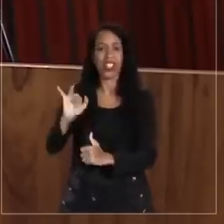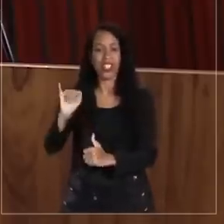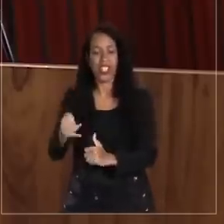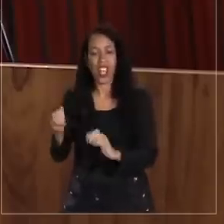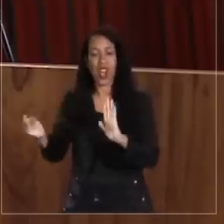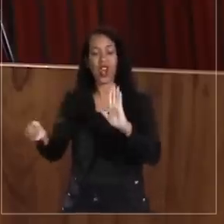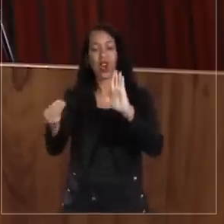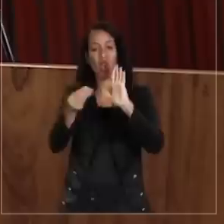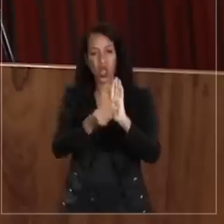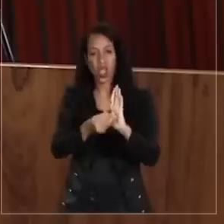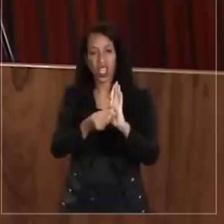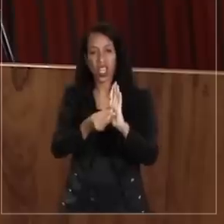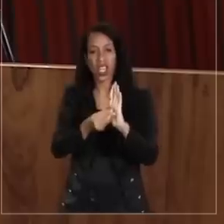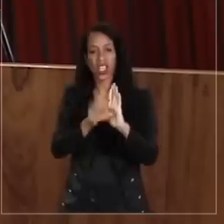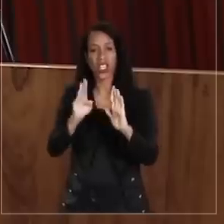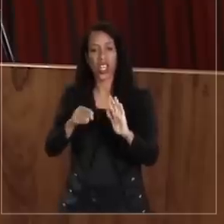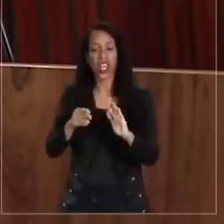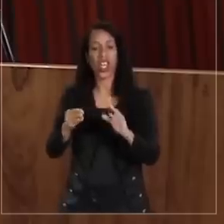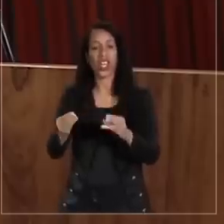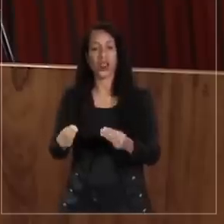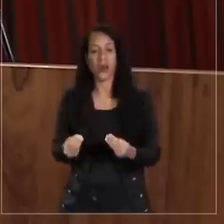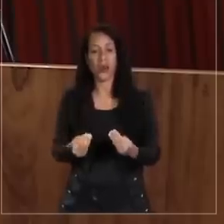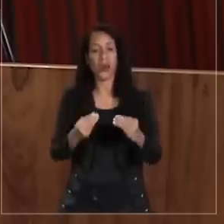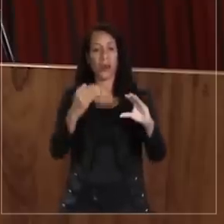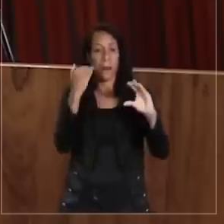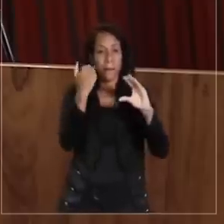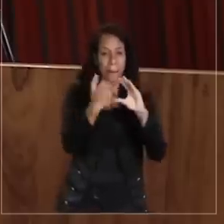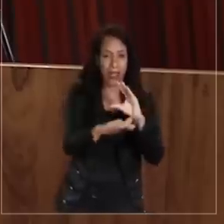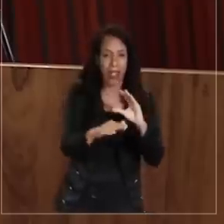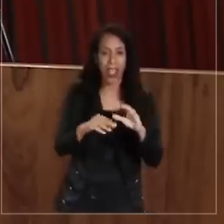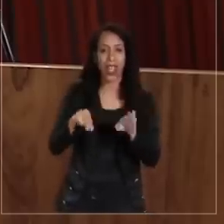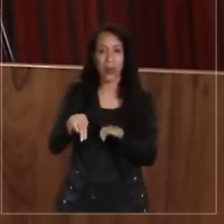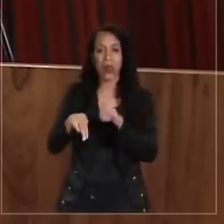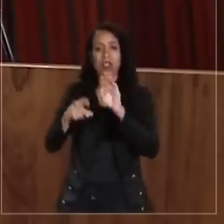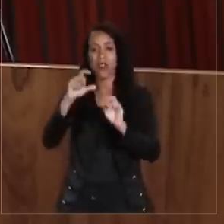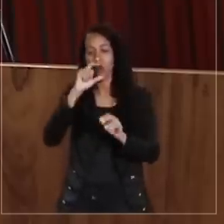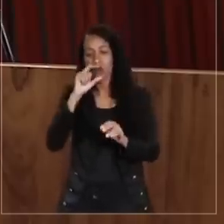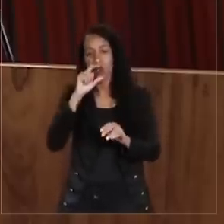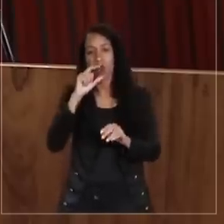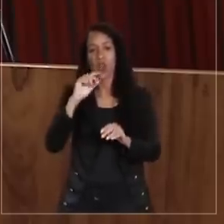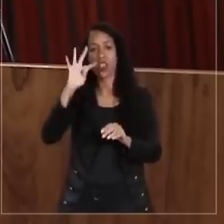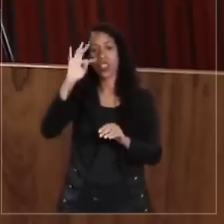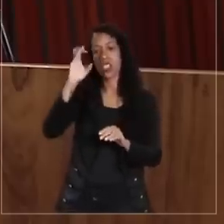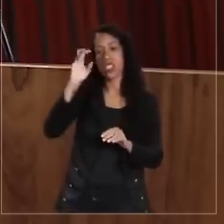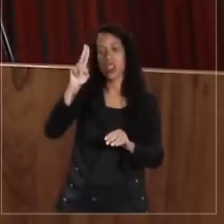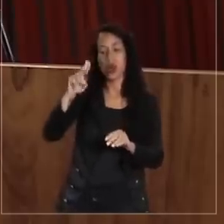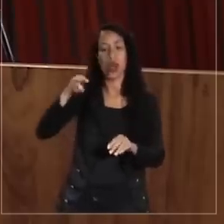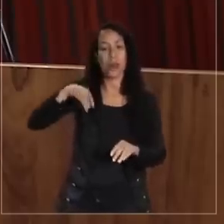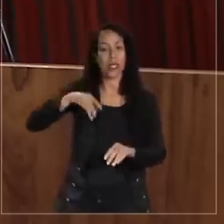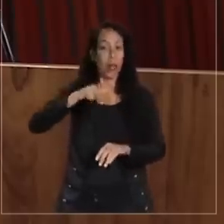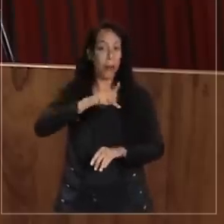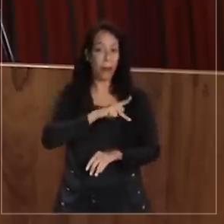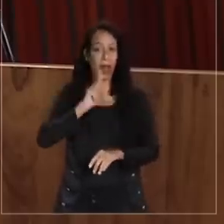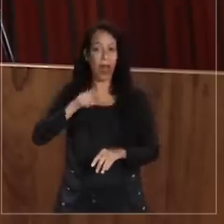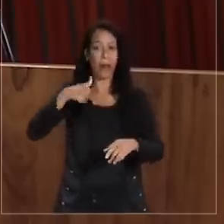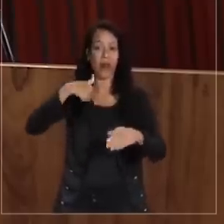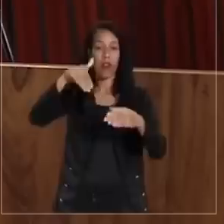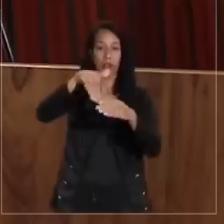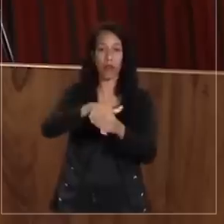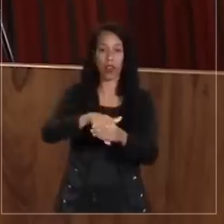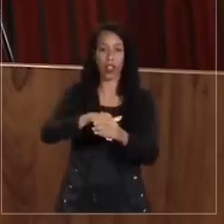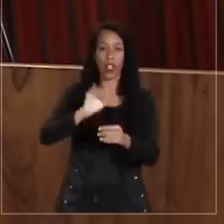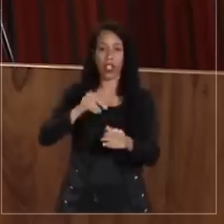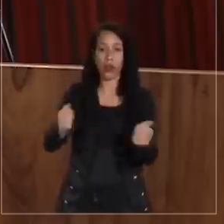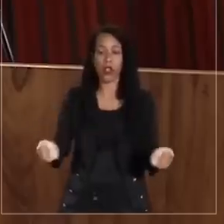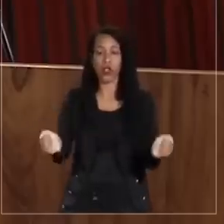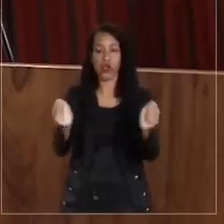determinadas exatamente o encaminhamento à Vossa Excelência, ao ministro Fux, ao Tribunal de Contas, ao Ministério Público. Como voto, senhor presidente, e farei